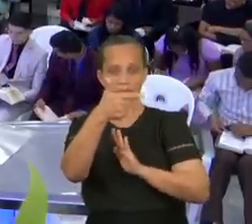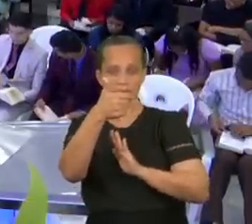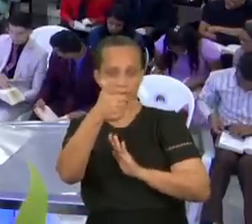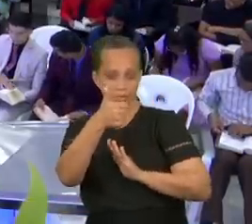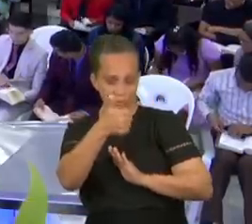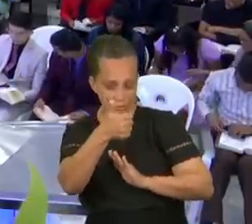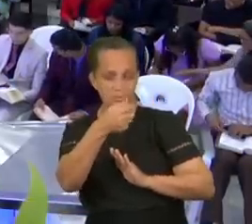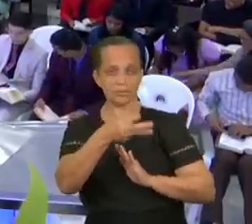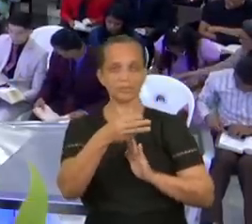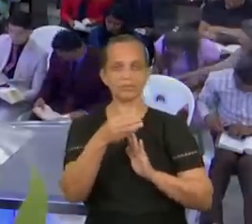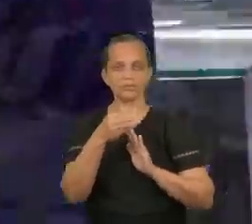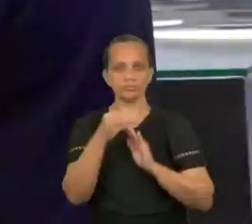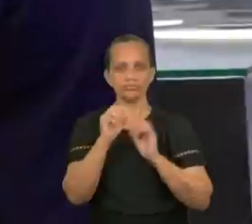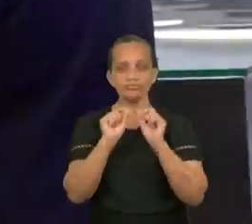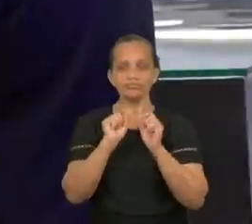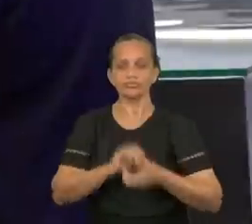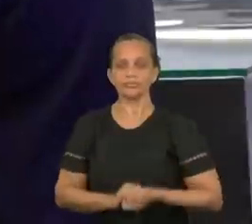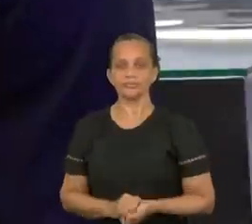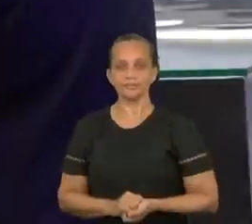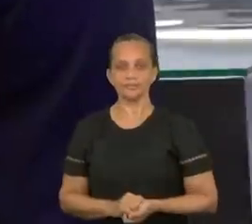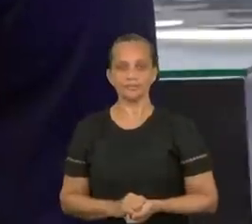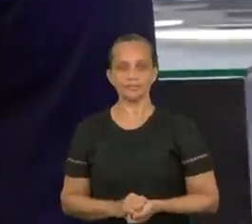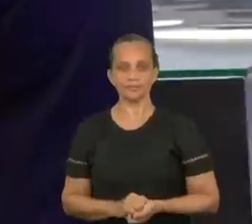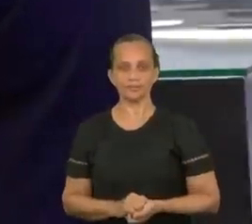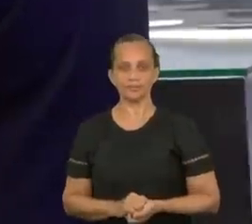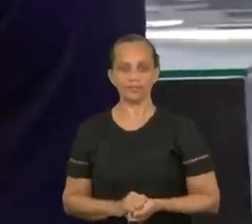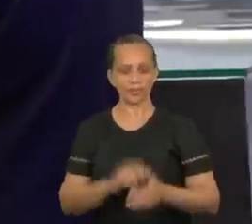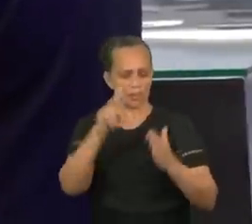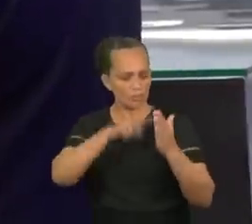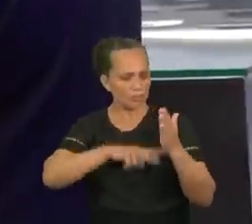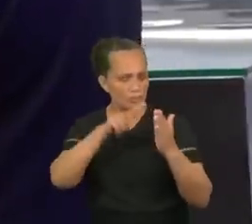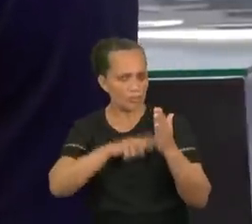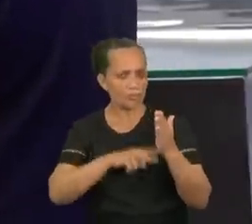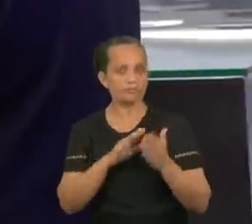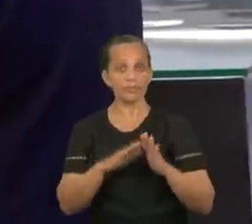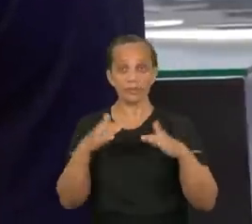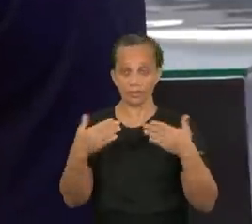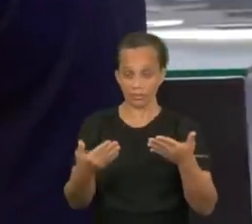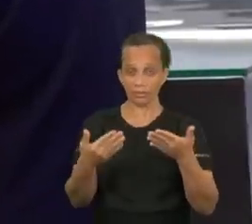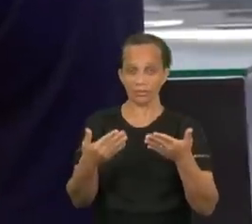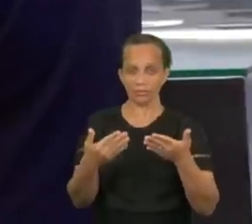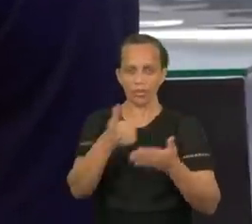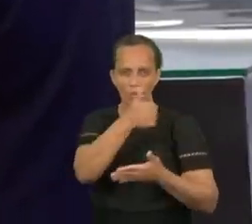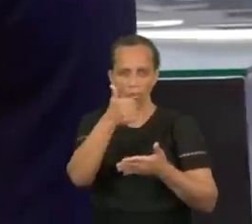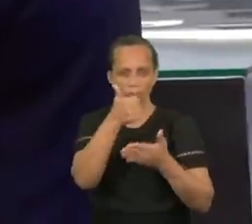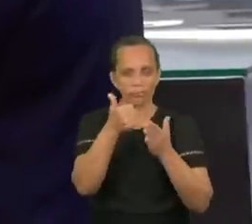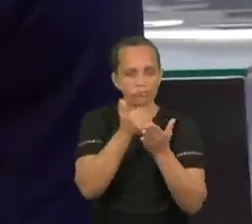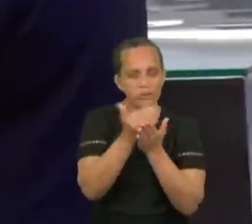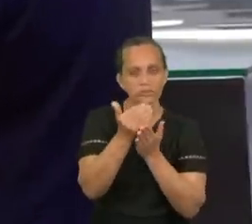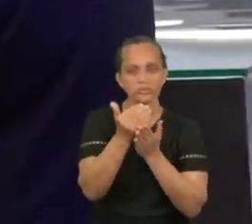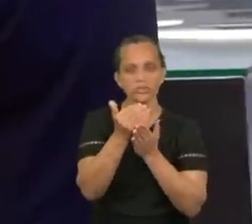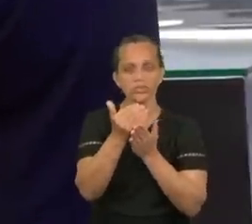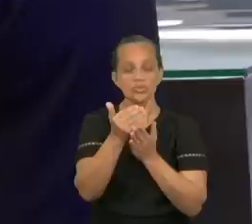13 nos diz assim a palavra vamos ver do Versículo 11 e disse Um certo homem tinha